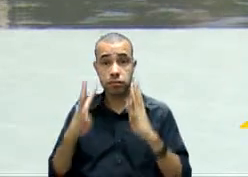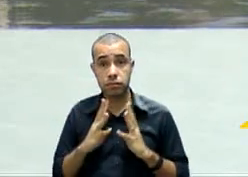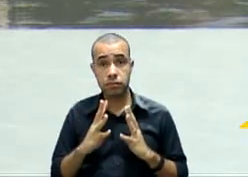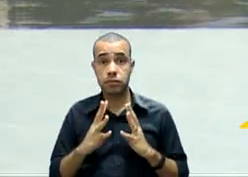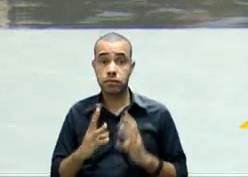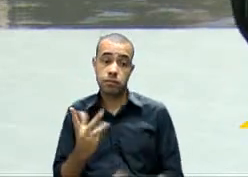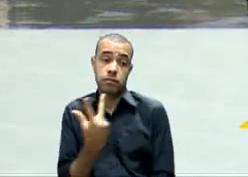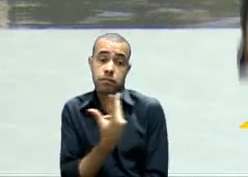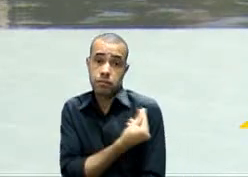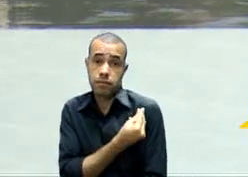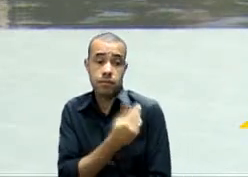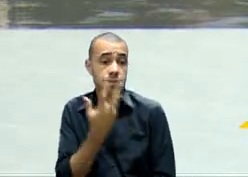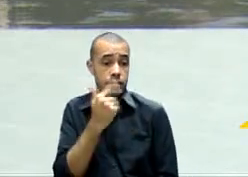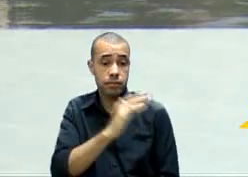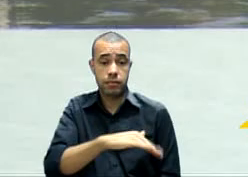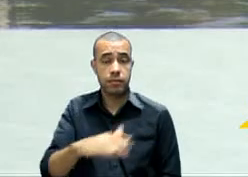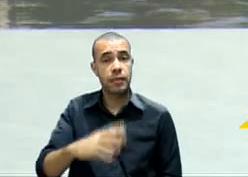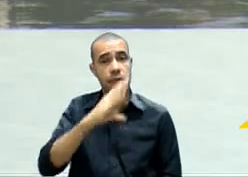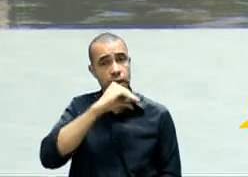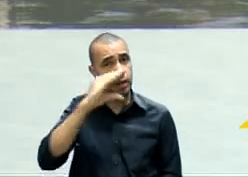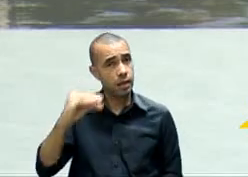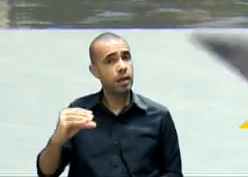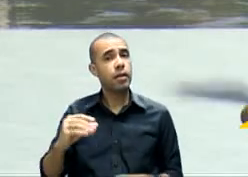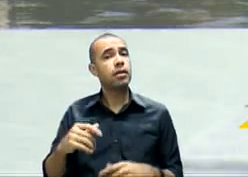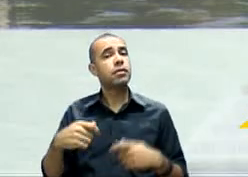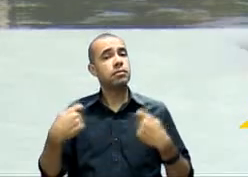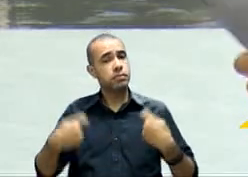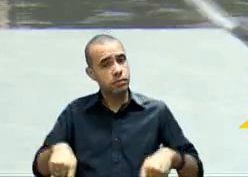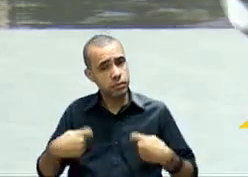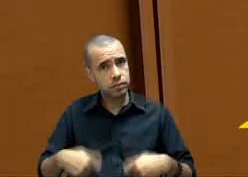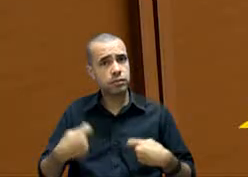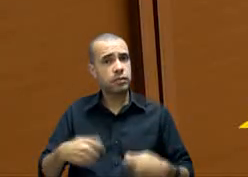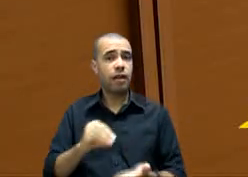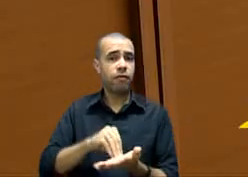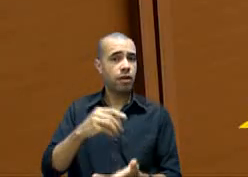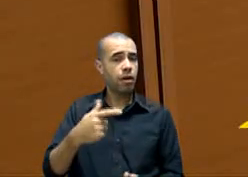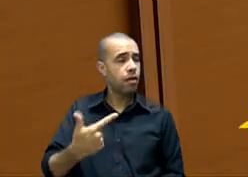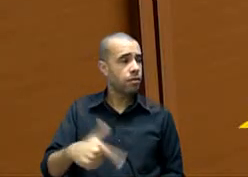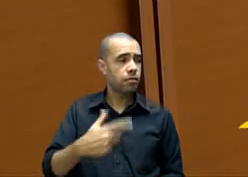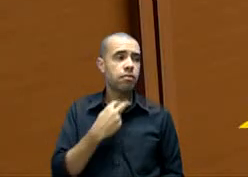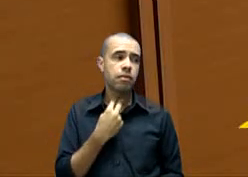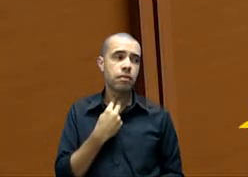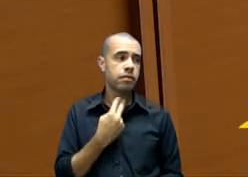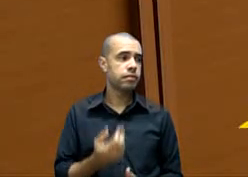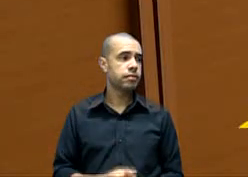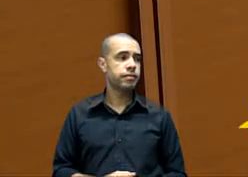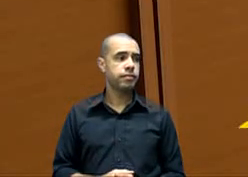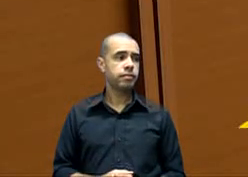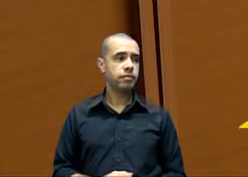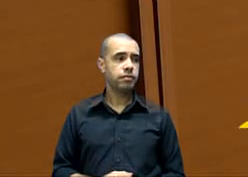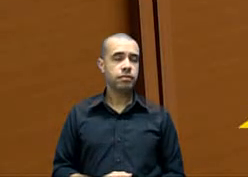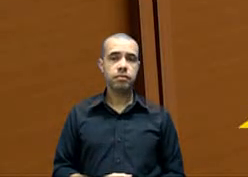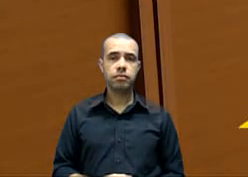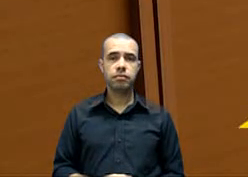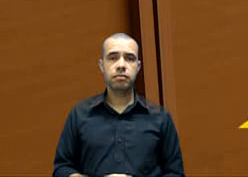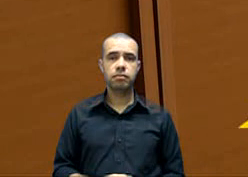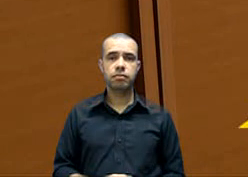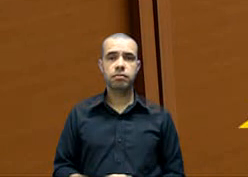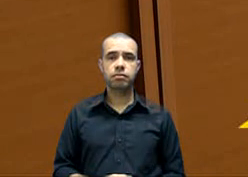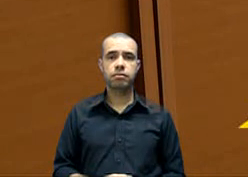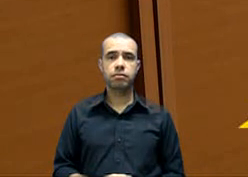para os adultos aqui não podem faltar na nossa cidade. Obrigado. Coloco em votação. É que eu citei o Jefferson